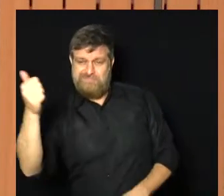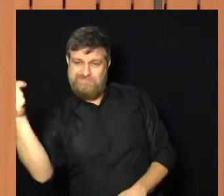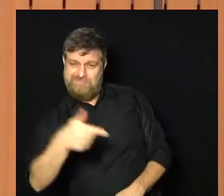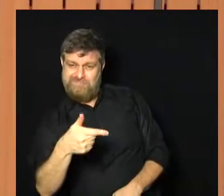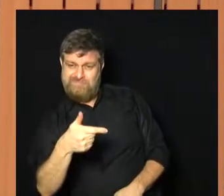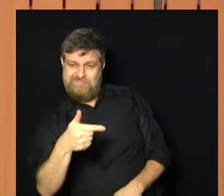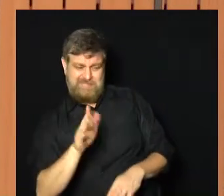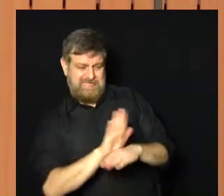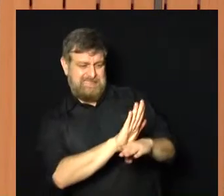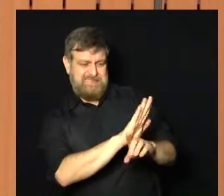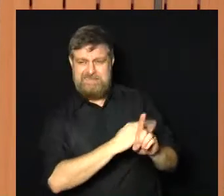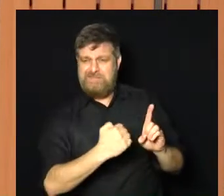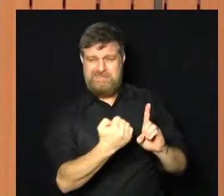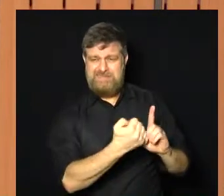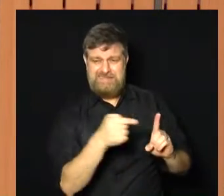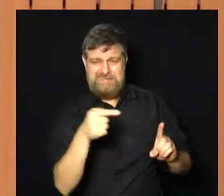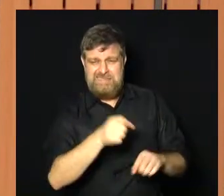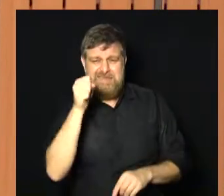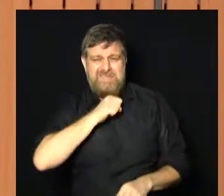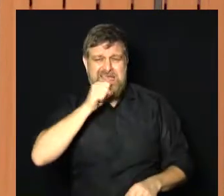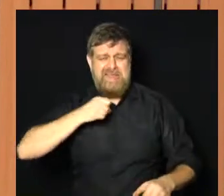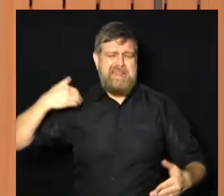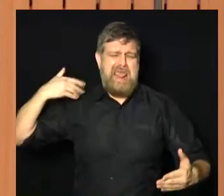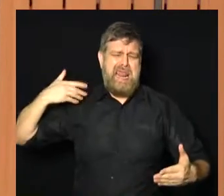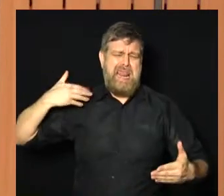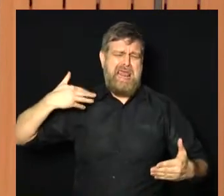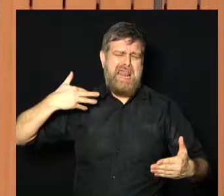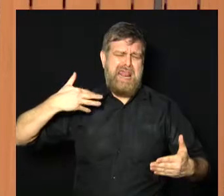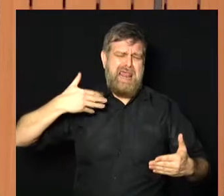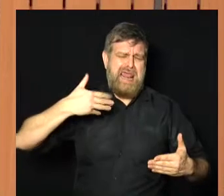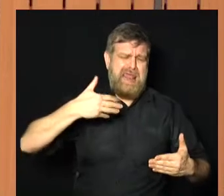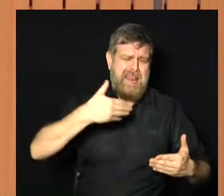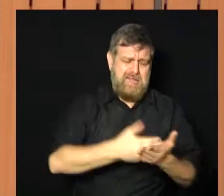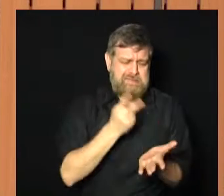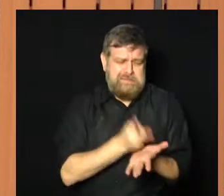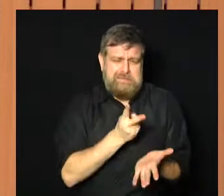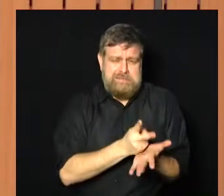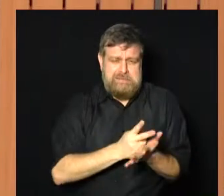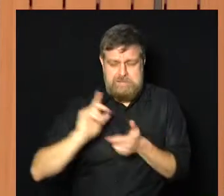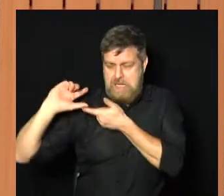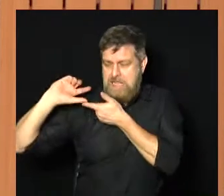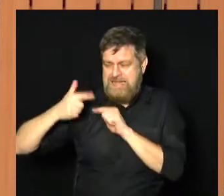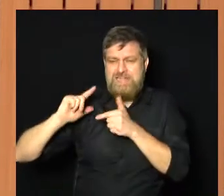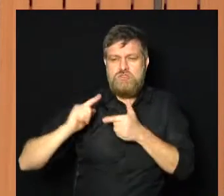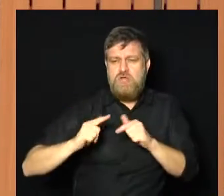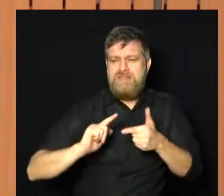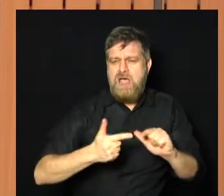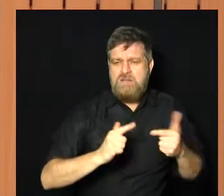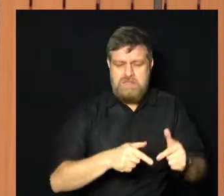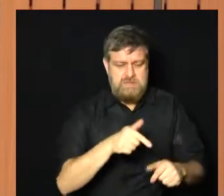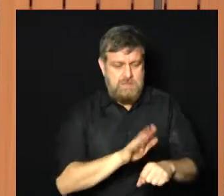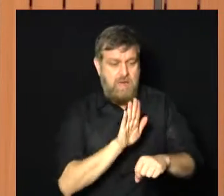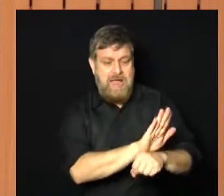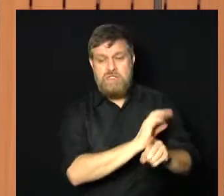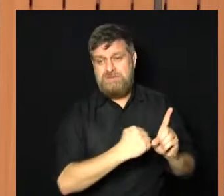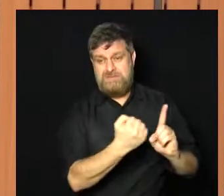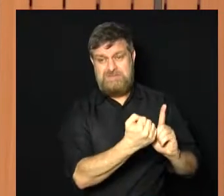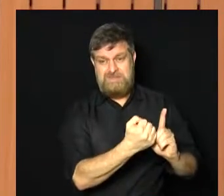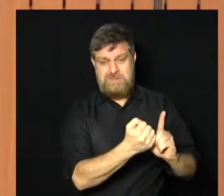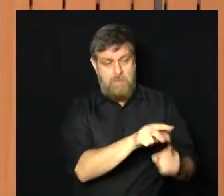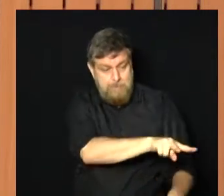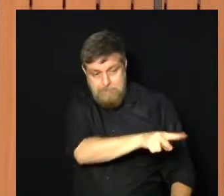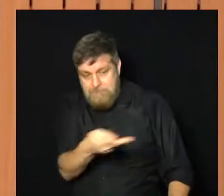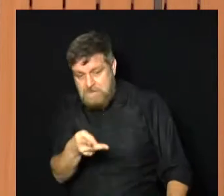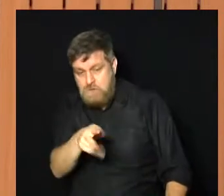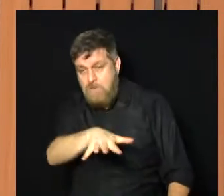assistência social, que foi uma ideia que prevaleceu tanto do ponto de vista legal como do ponto de vista prático. Essa superação ela